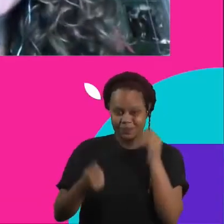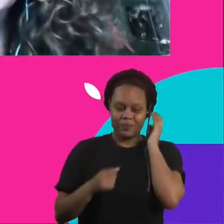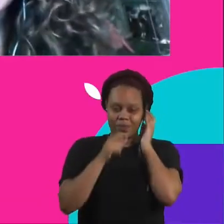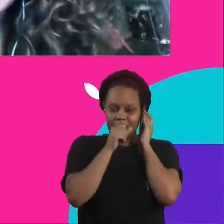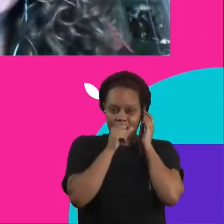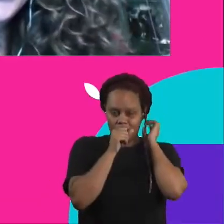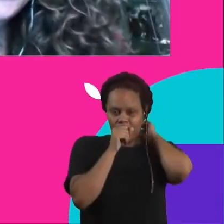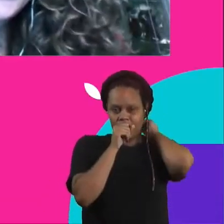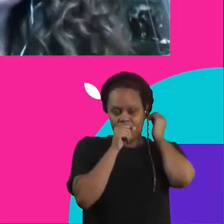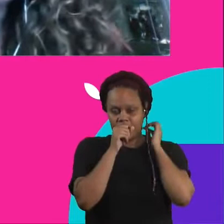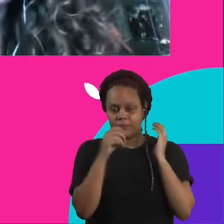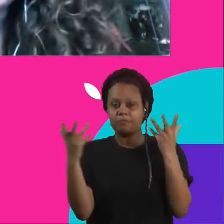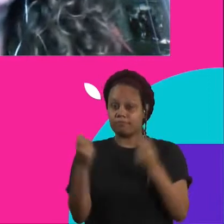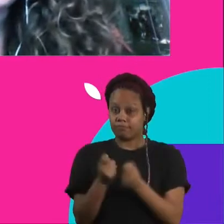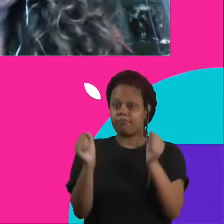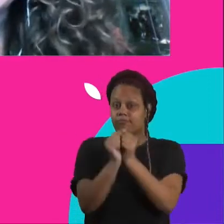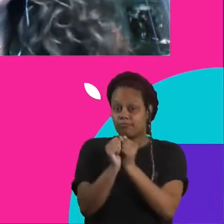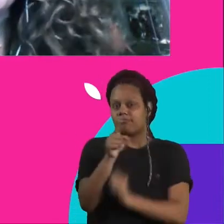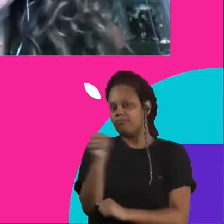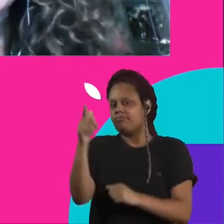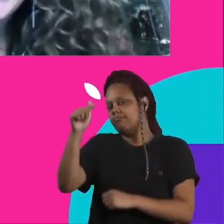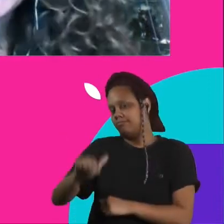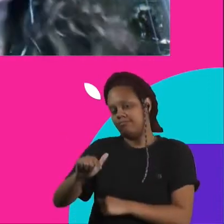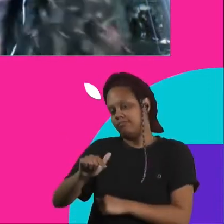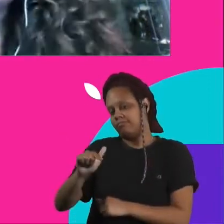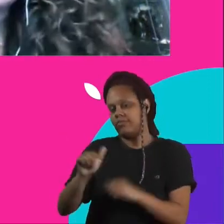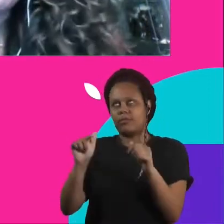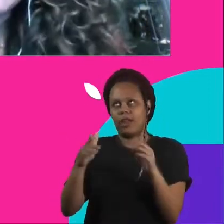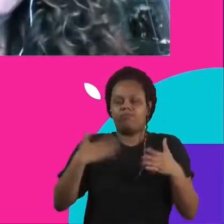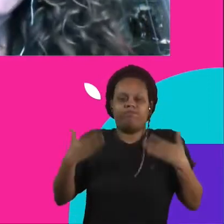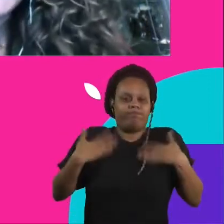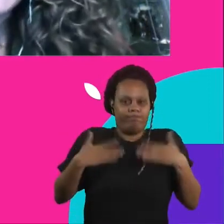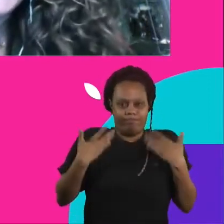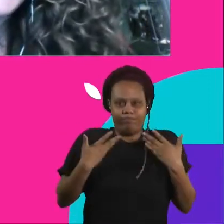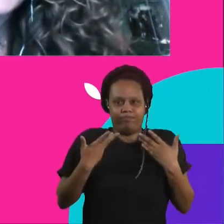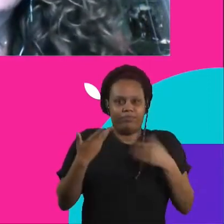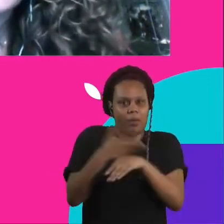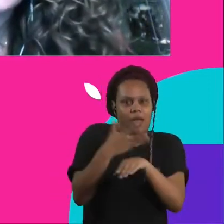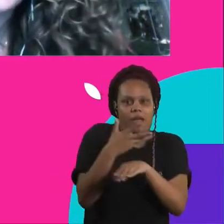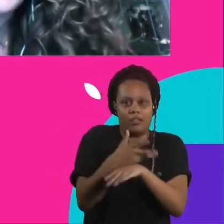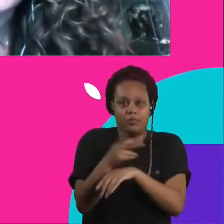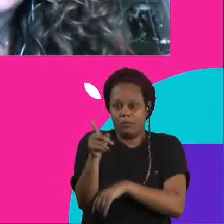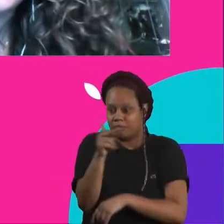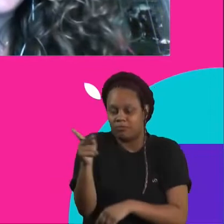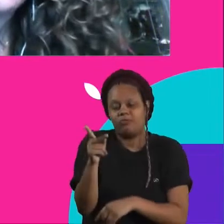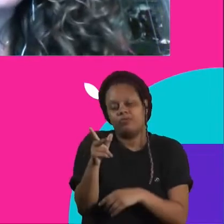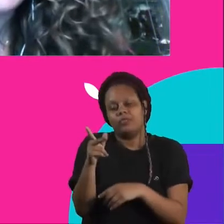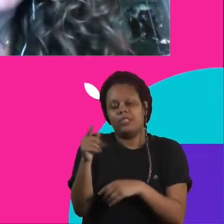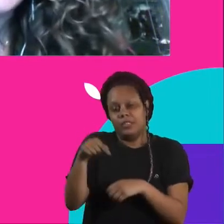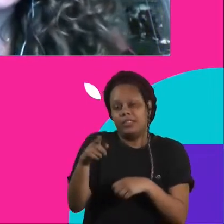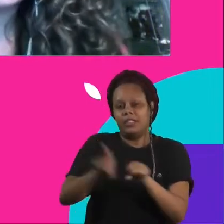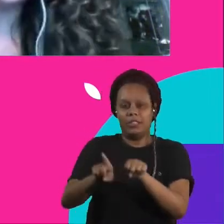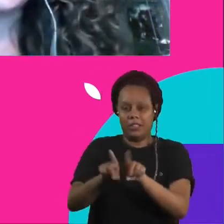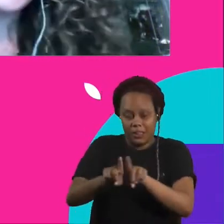maravilhoso estar aqui com vocês de novo. É sempre uma alegria fazer parte aqui das iniciativas do Social Good, realmente